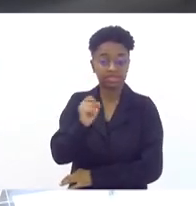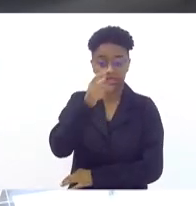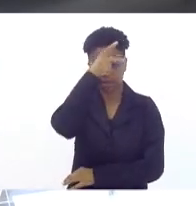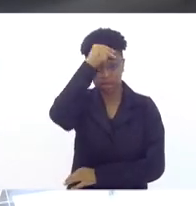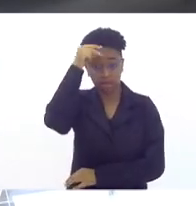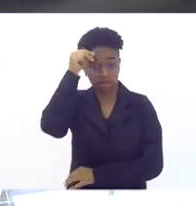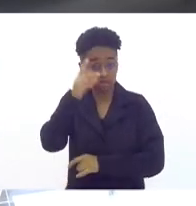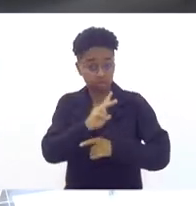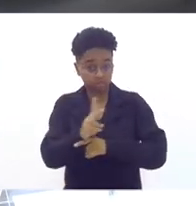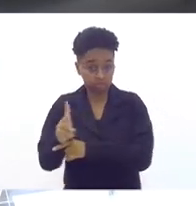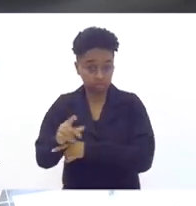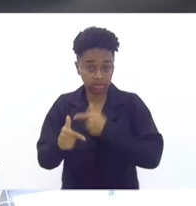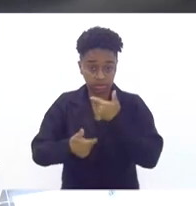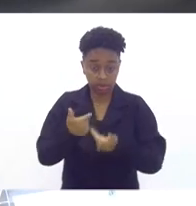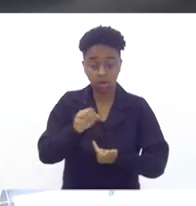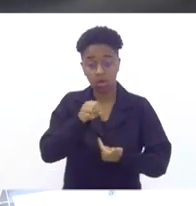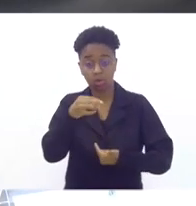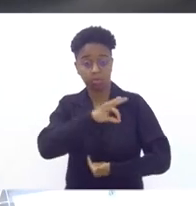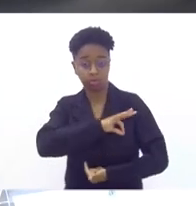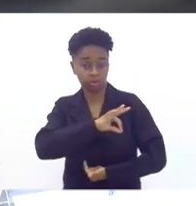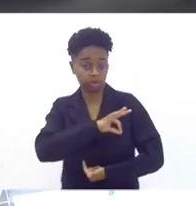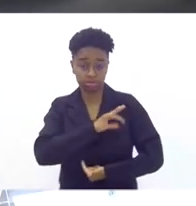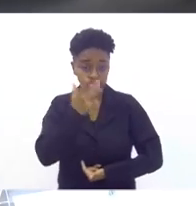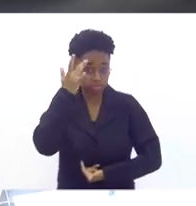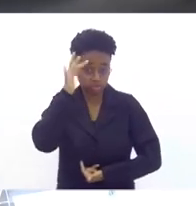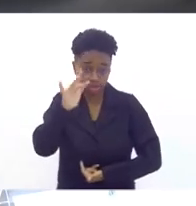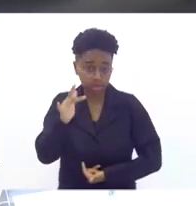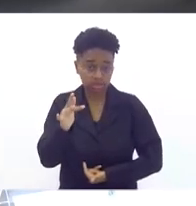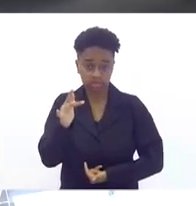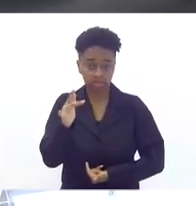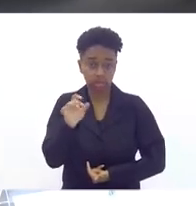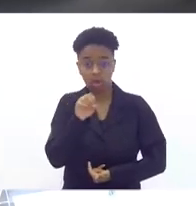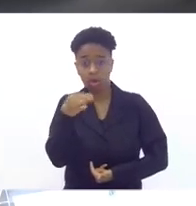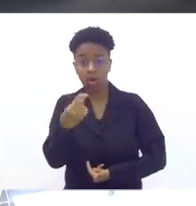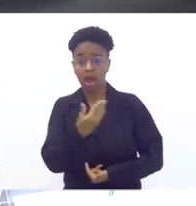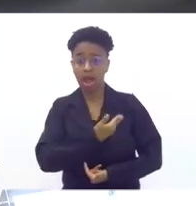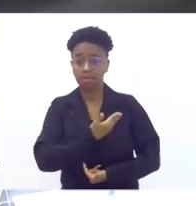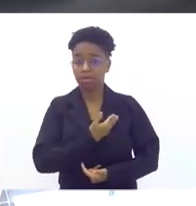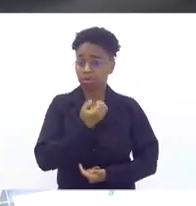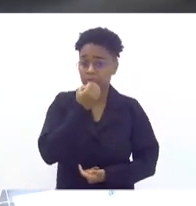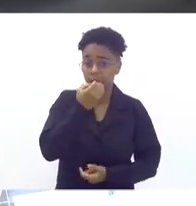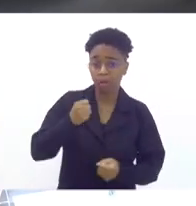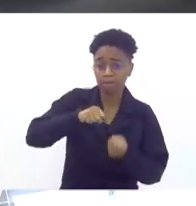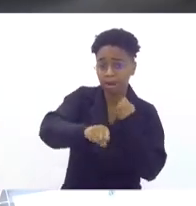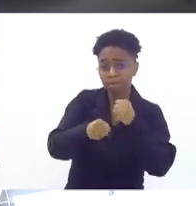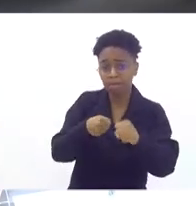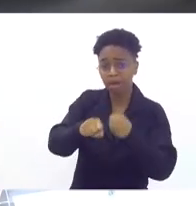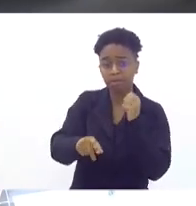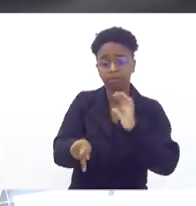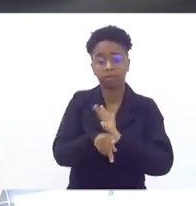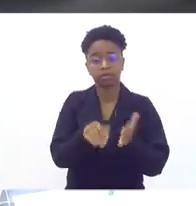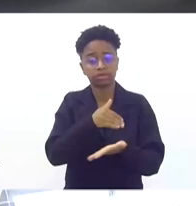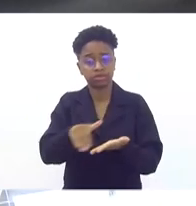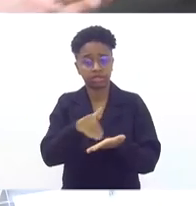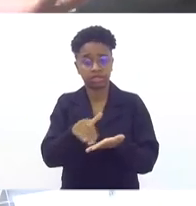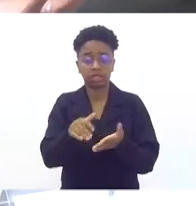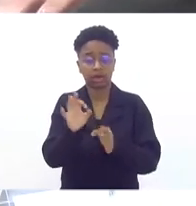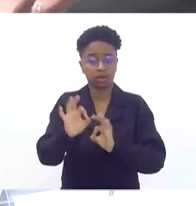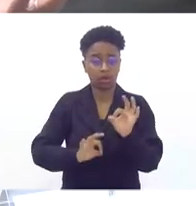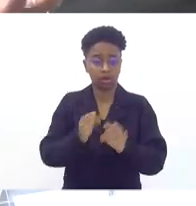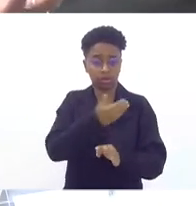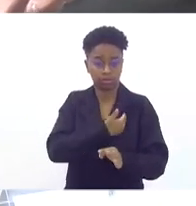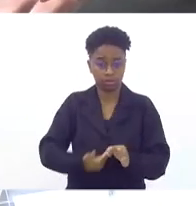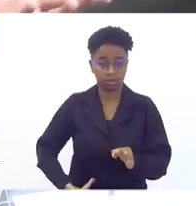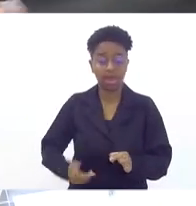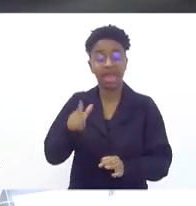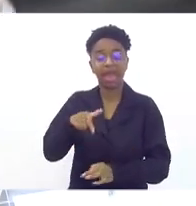se são policiais militares civis ou se são amigos bons de briga do secretário de ordem pública é